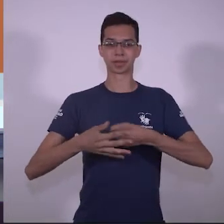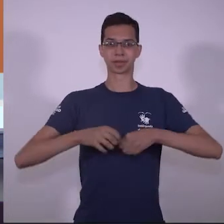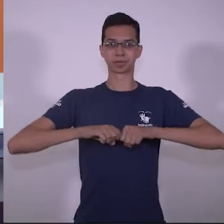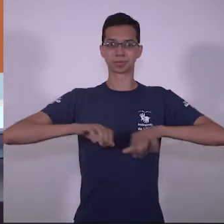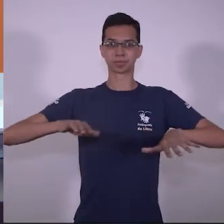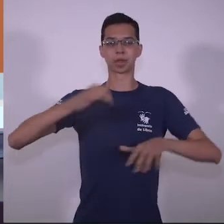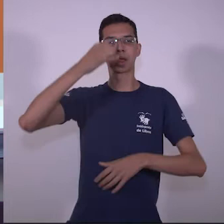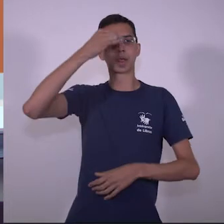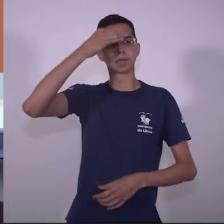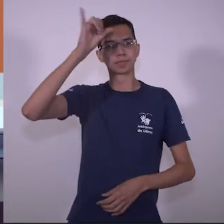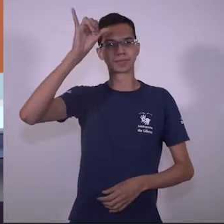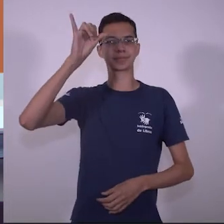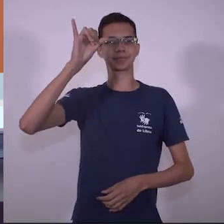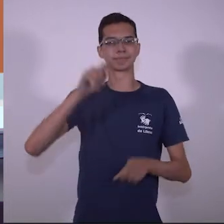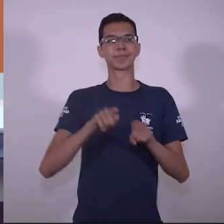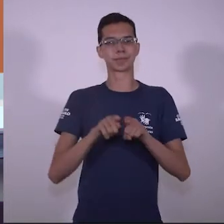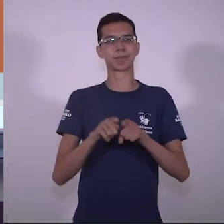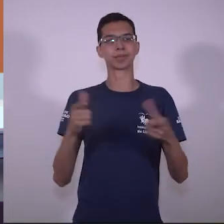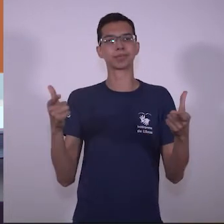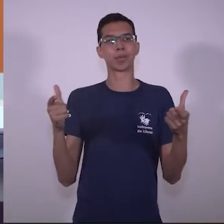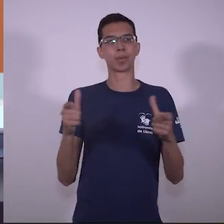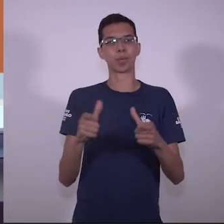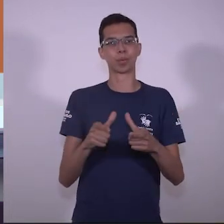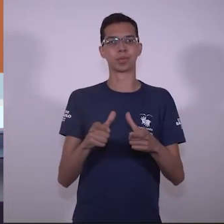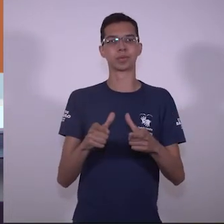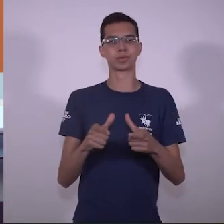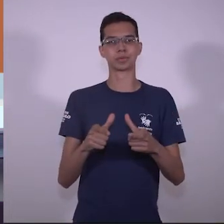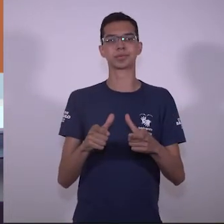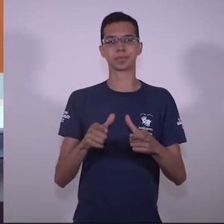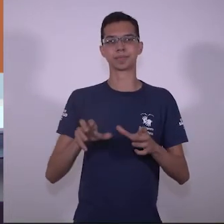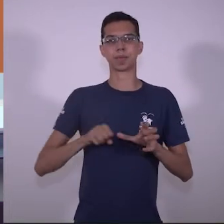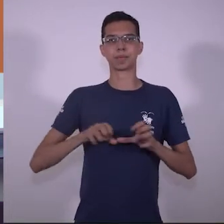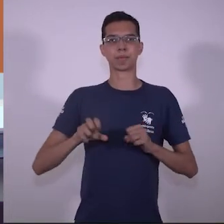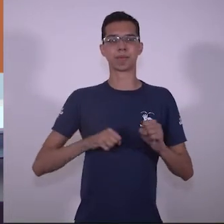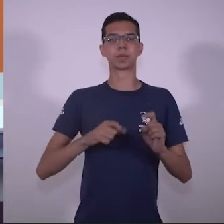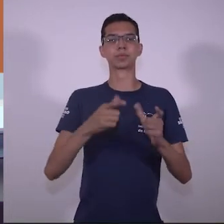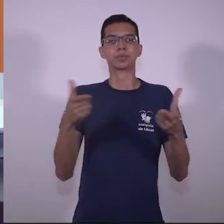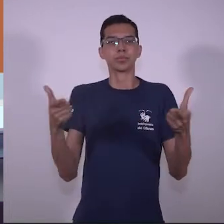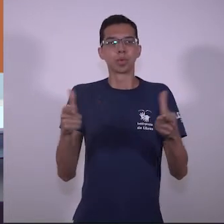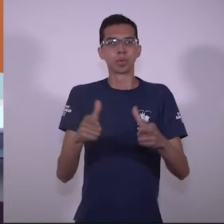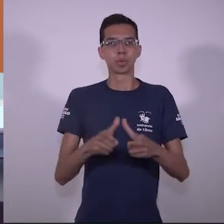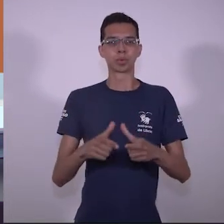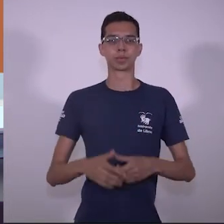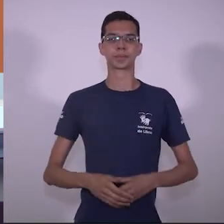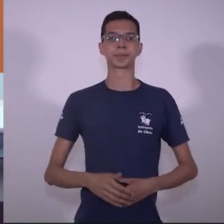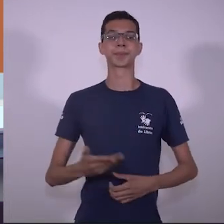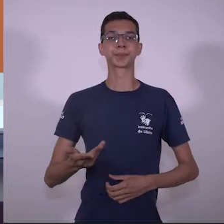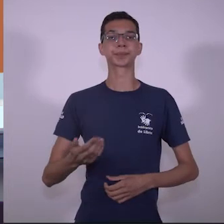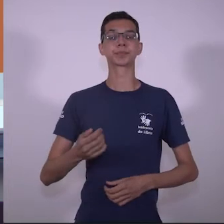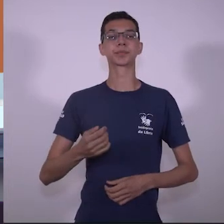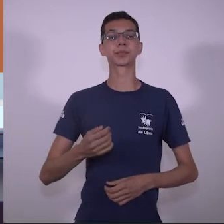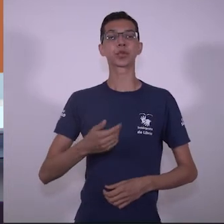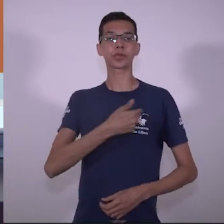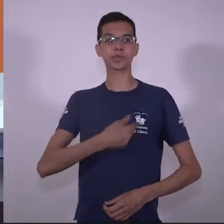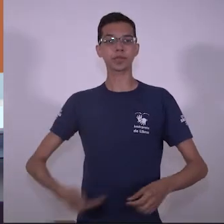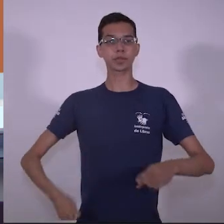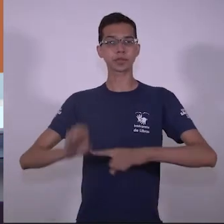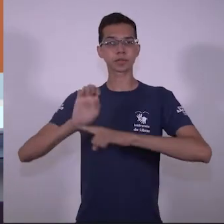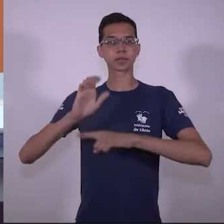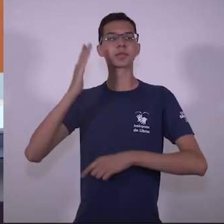Às vezes, eventualmente, a medição feita pelo Plano São Paulo, pelo Governo do Estado, em função de que lá se mede a